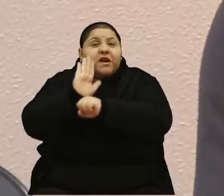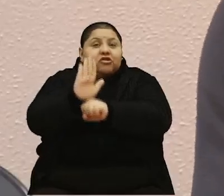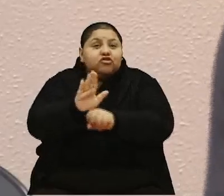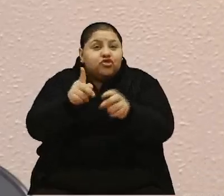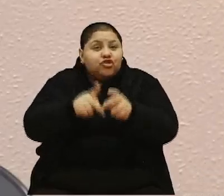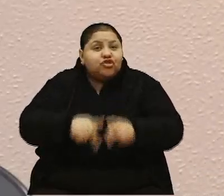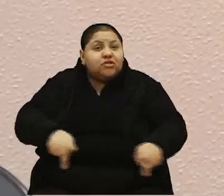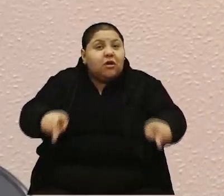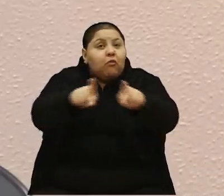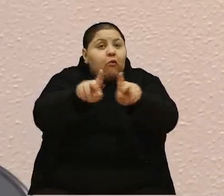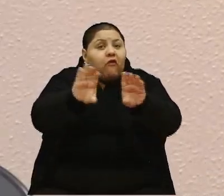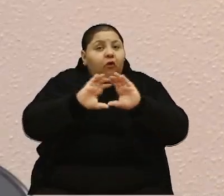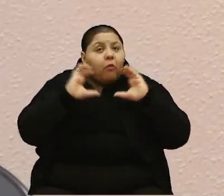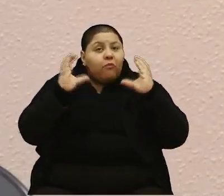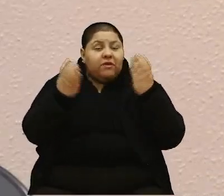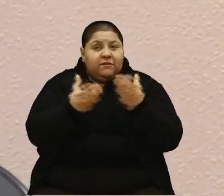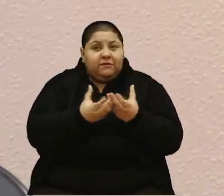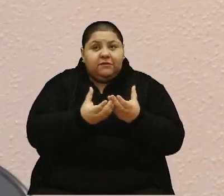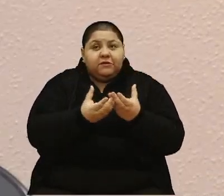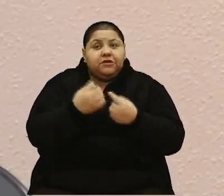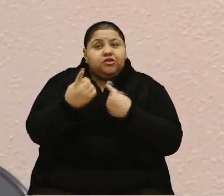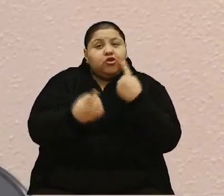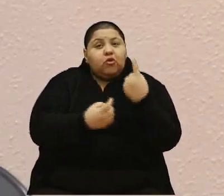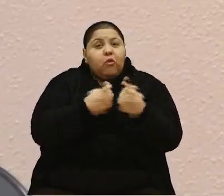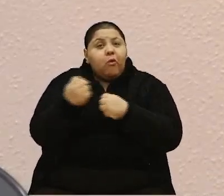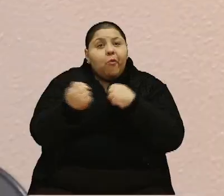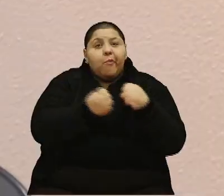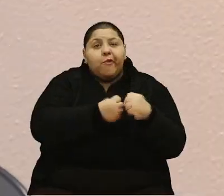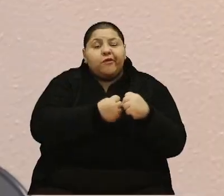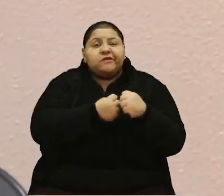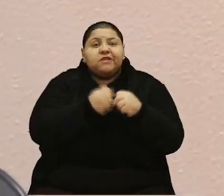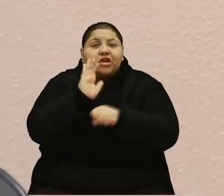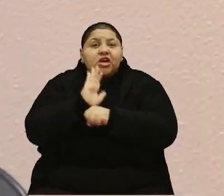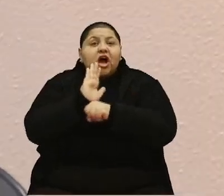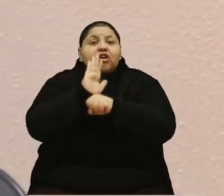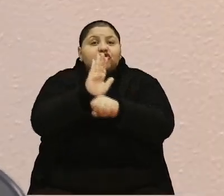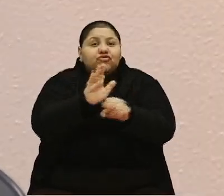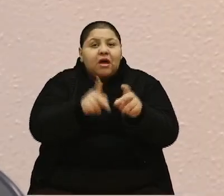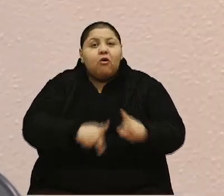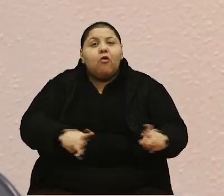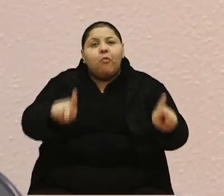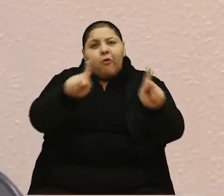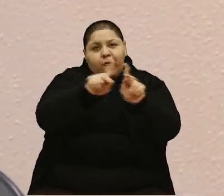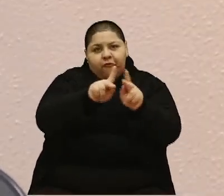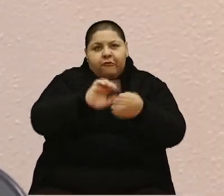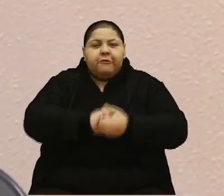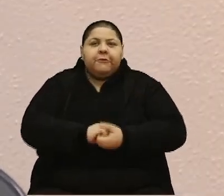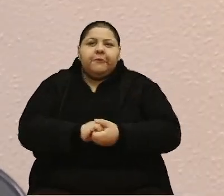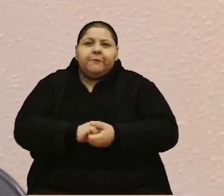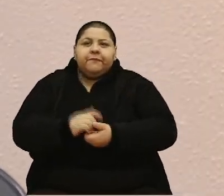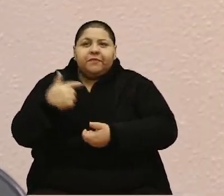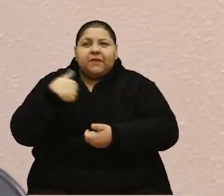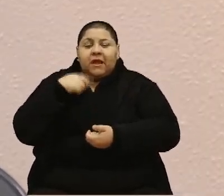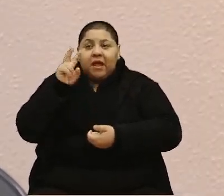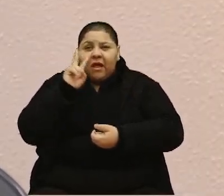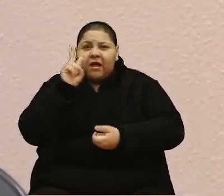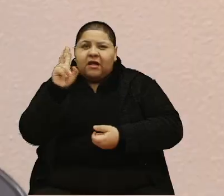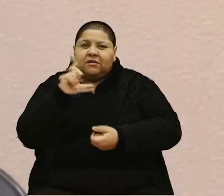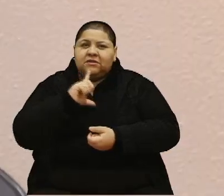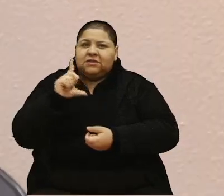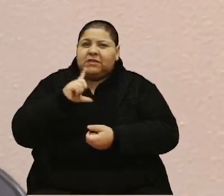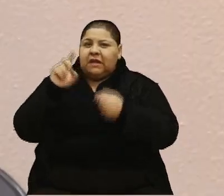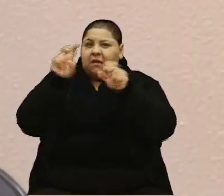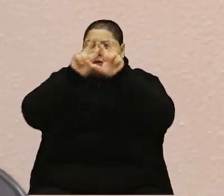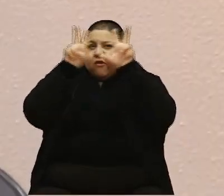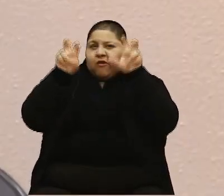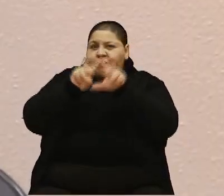da comunidade, de alguma coisa que a gente possa correr atrás para beneficiar o povo. Eu vejo que quando tem algum